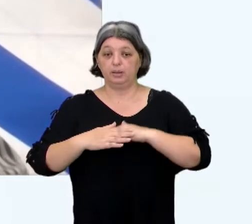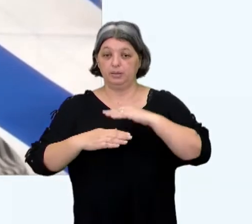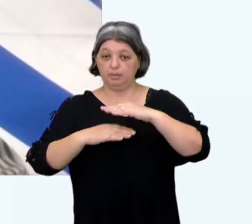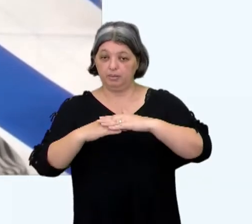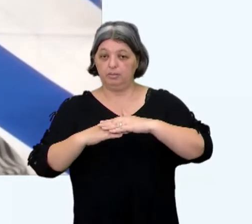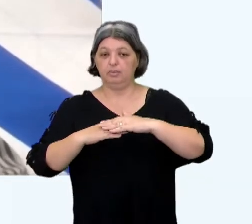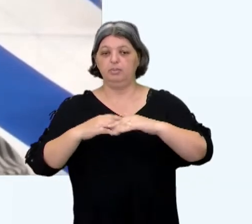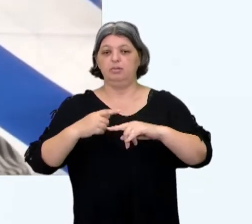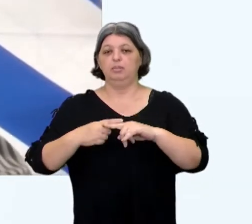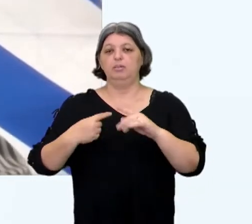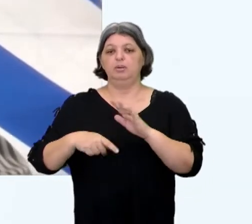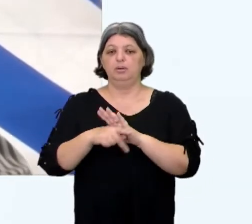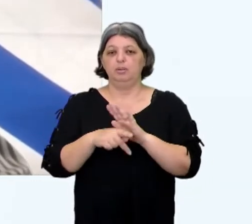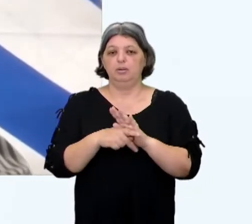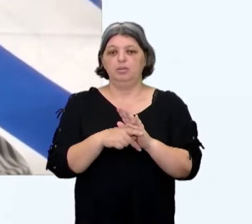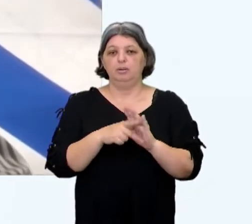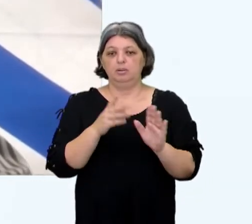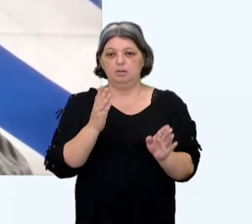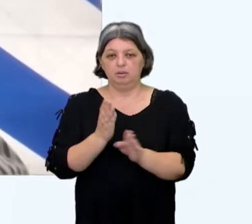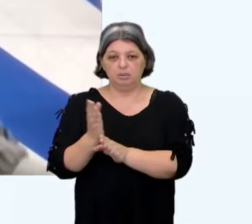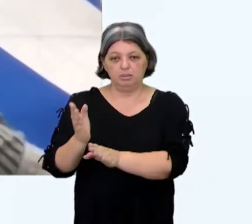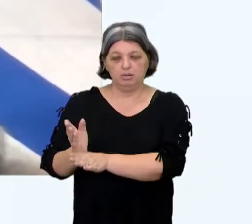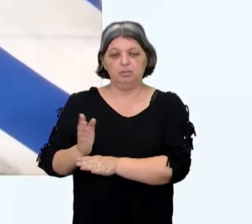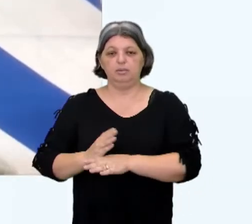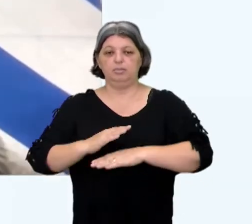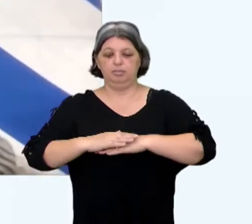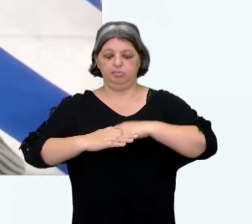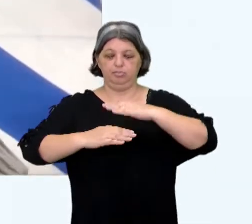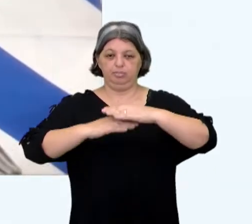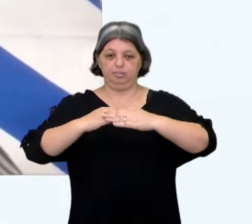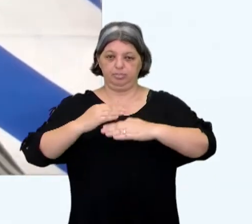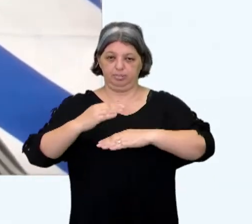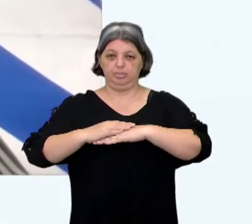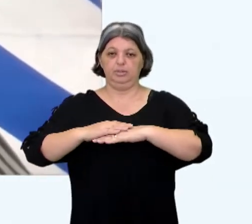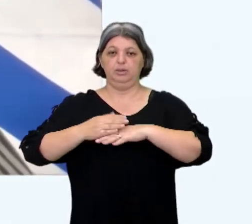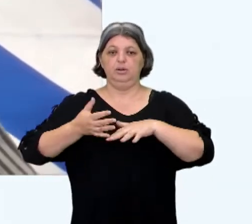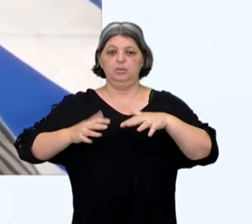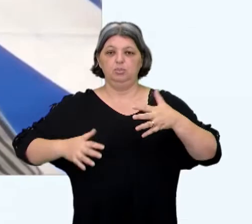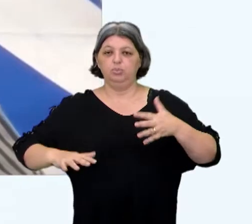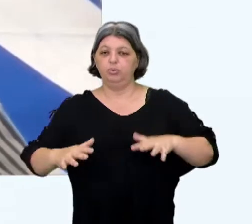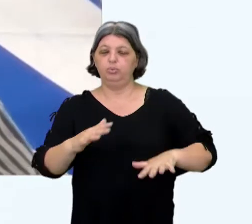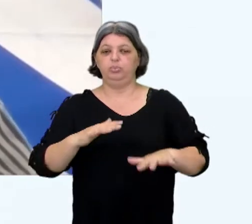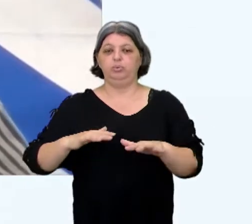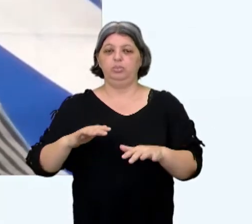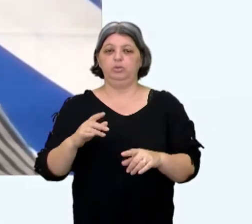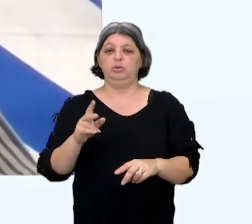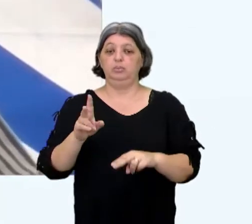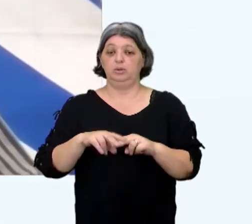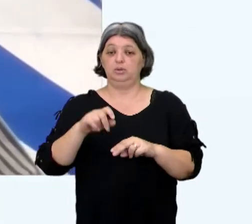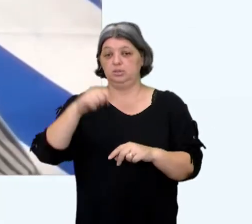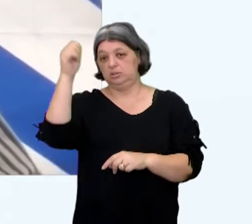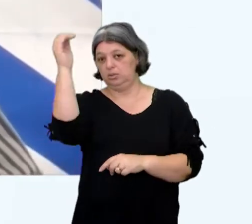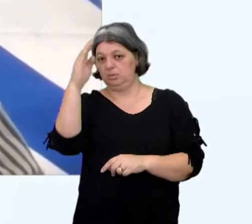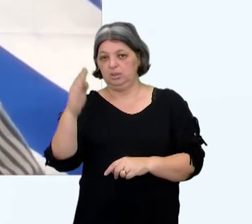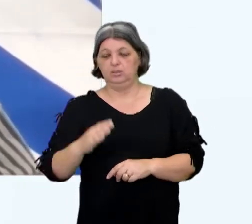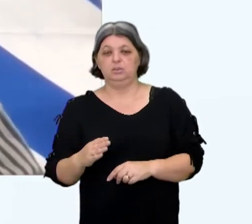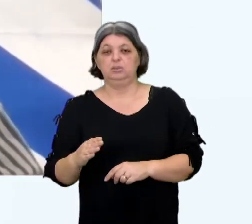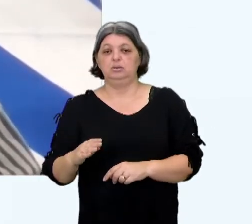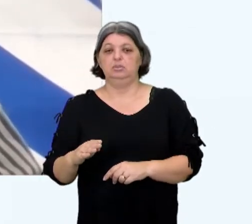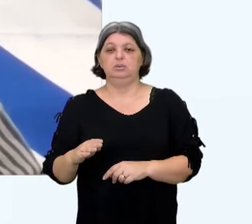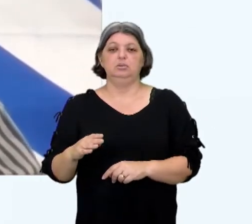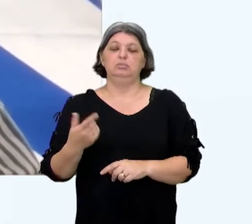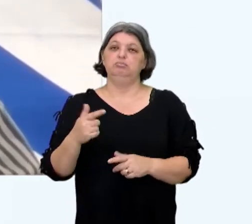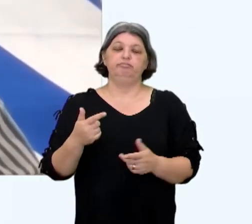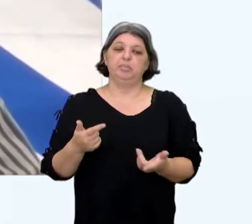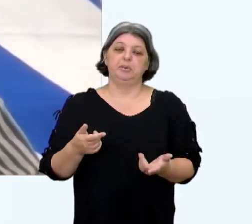dos grandes encontros de placas tectônicas que formam o globo terrestre. E por isso, no Brasil não se ocorrem